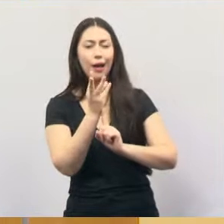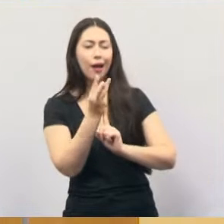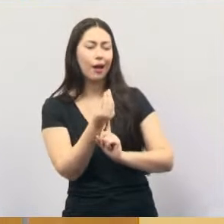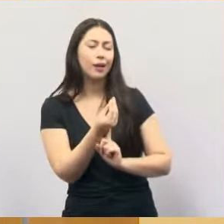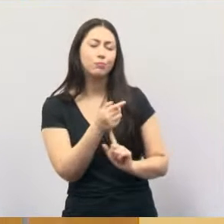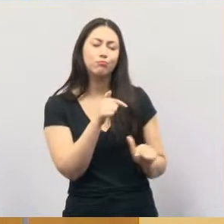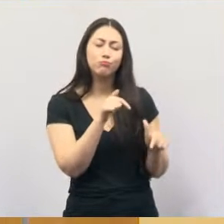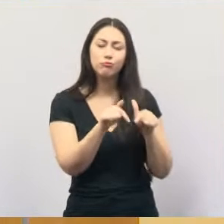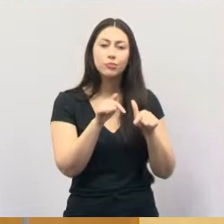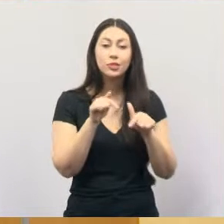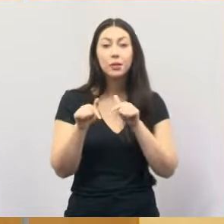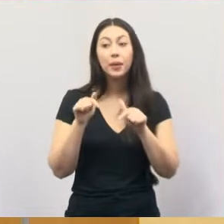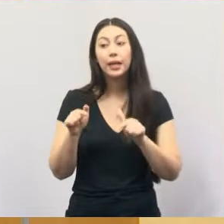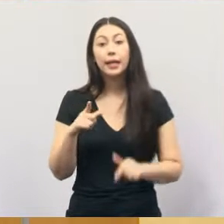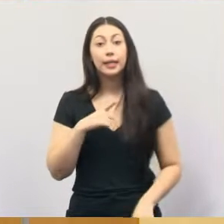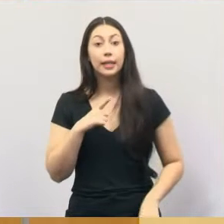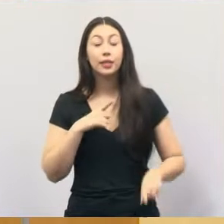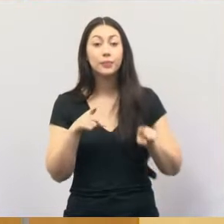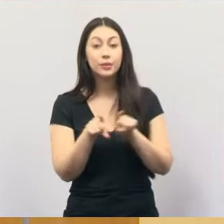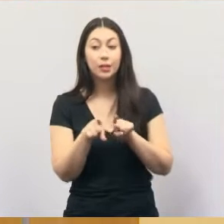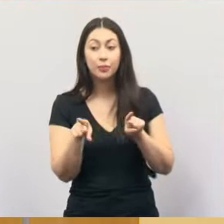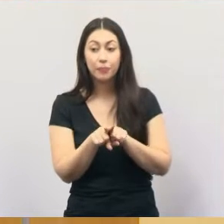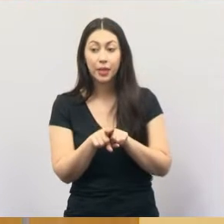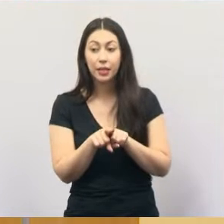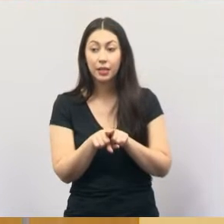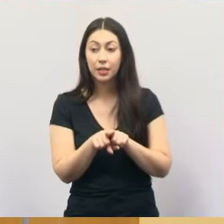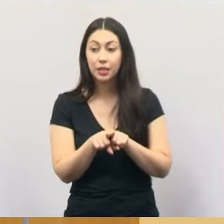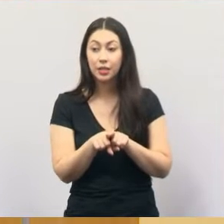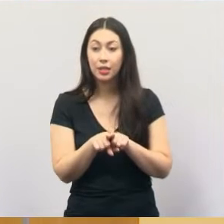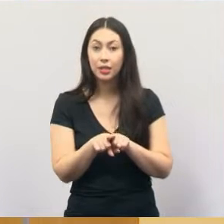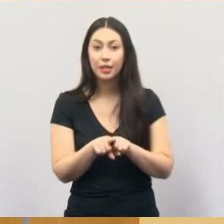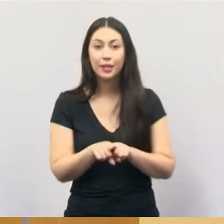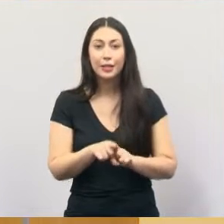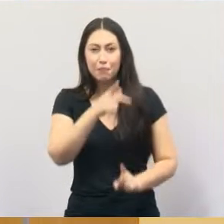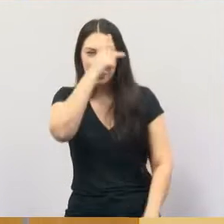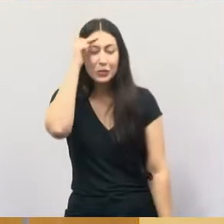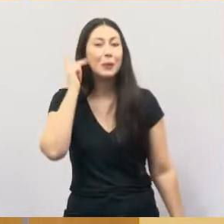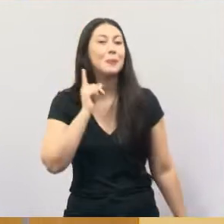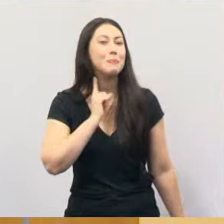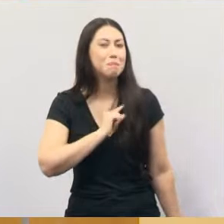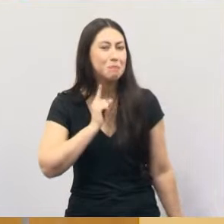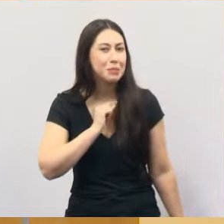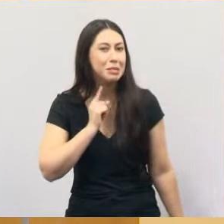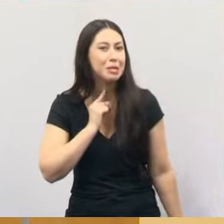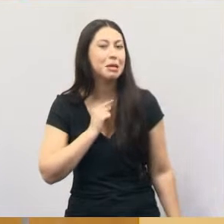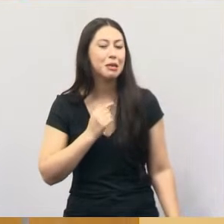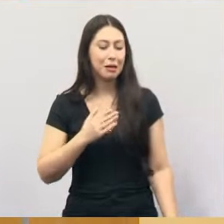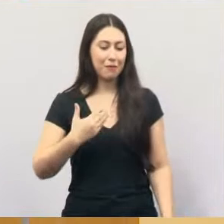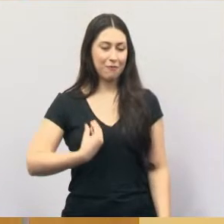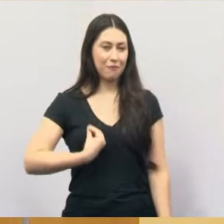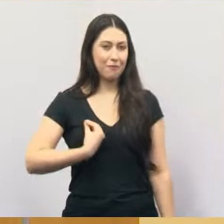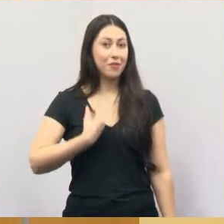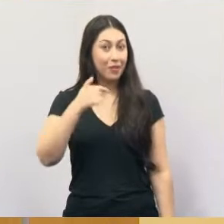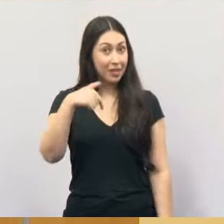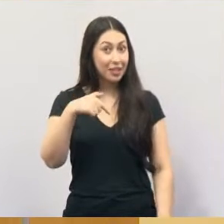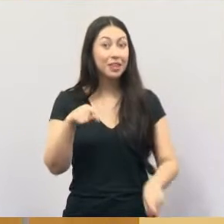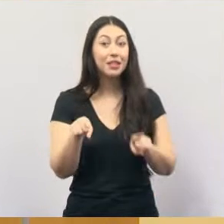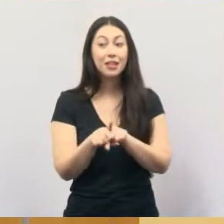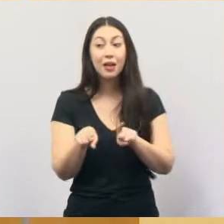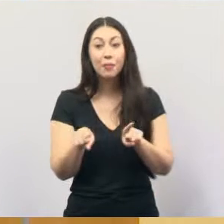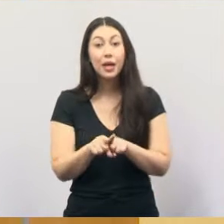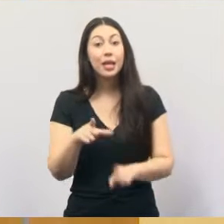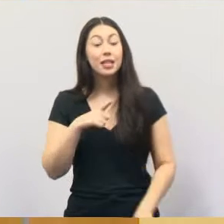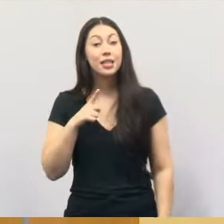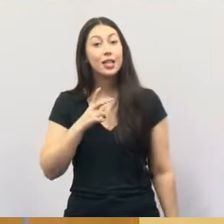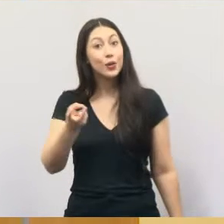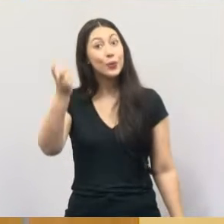é? Nós temos também aqui muitos mineiros aqui em Jacareí, né? E tem um pouquinho também da